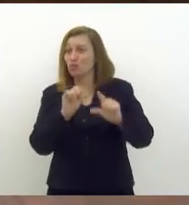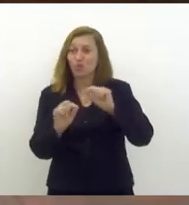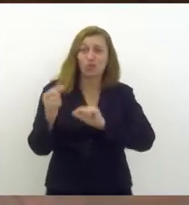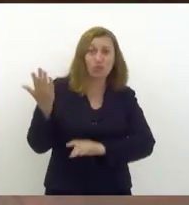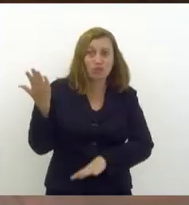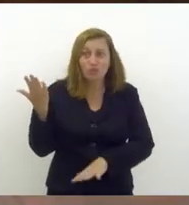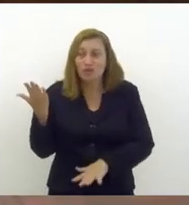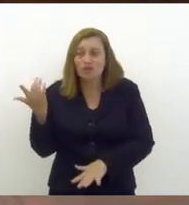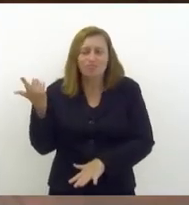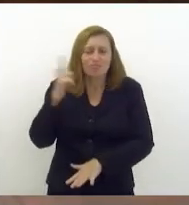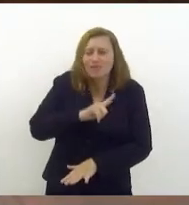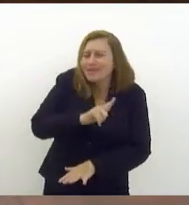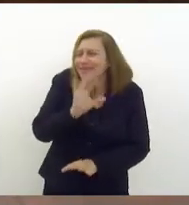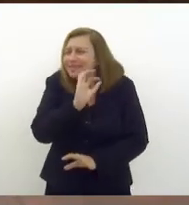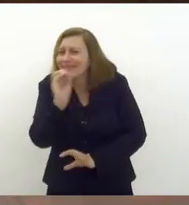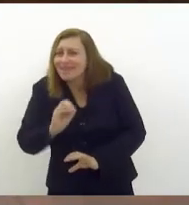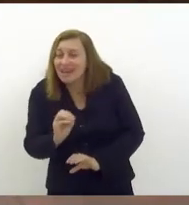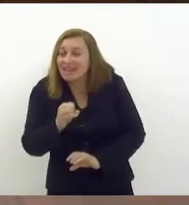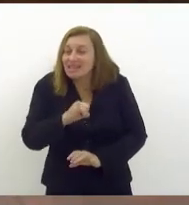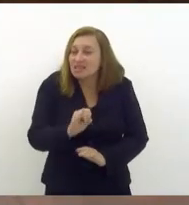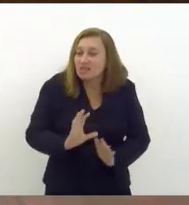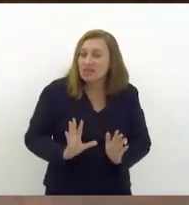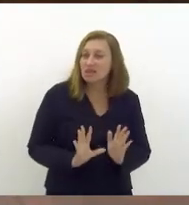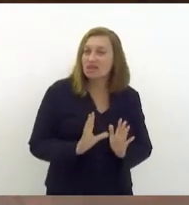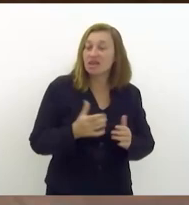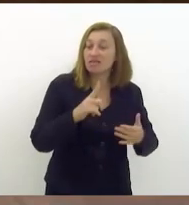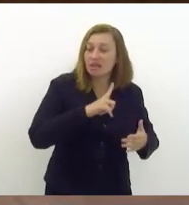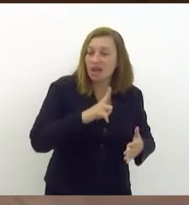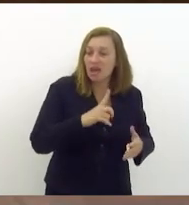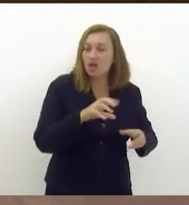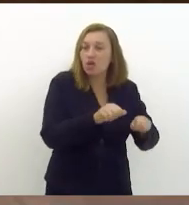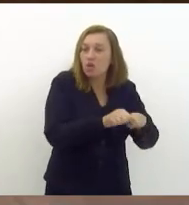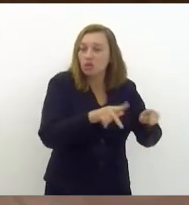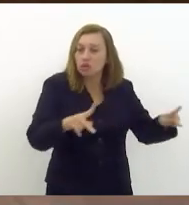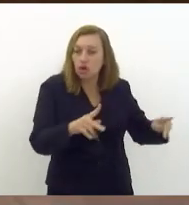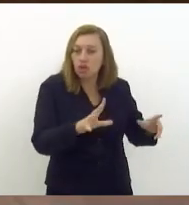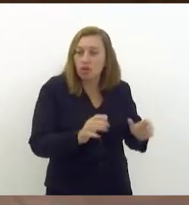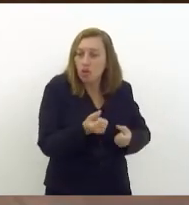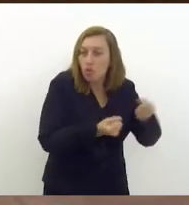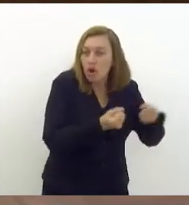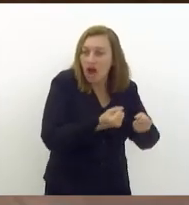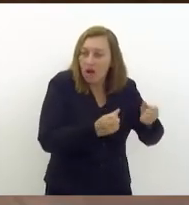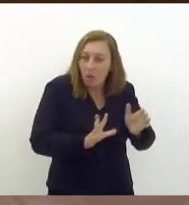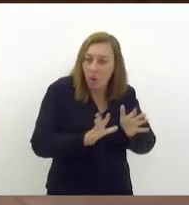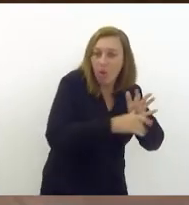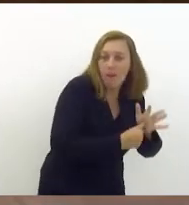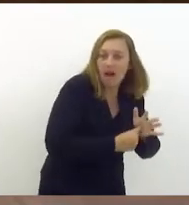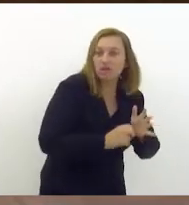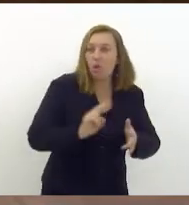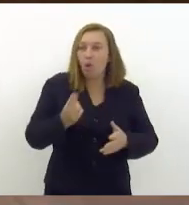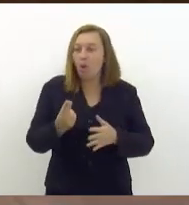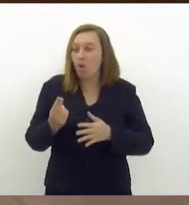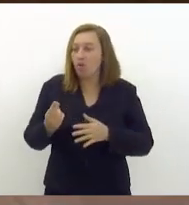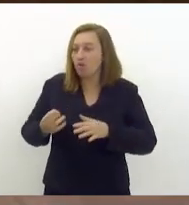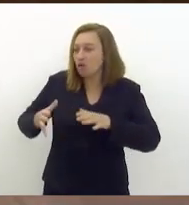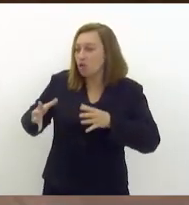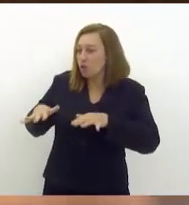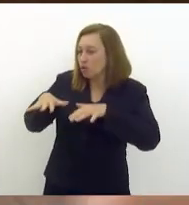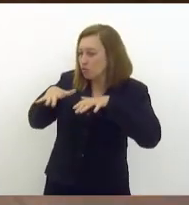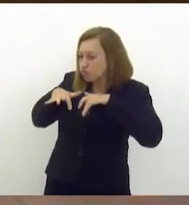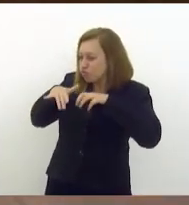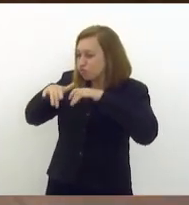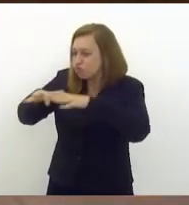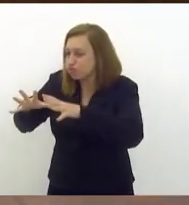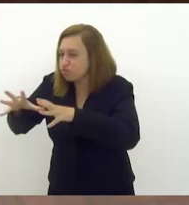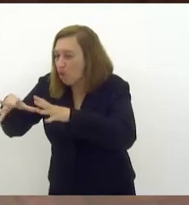não consegue entender se você tem um carro assaltado no shopping se tem aquele bom velho arrastão no Shopping é o shopping nunca é punido